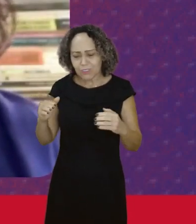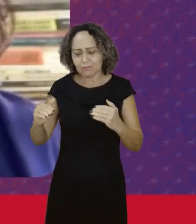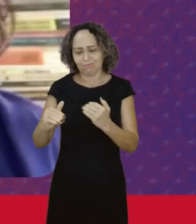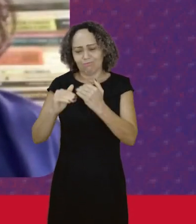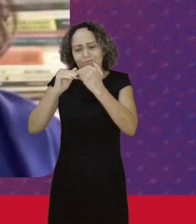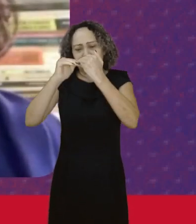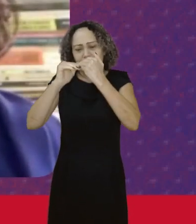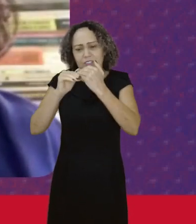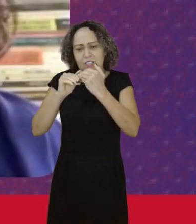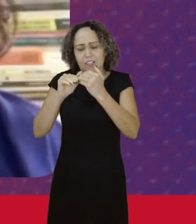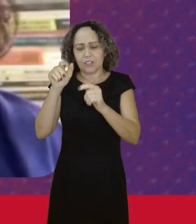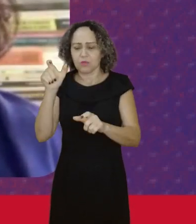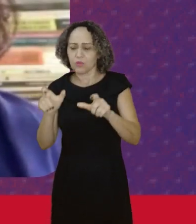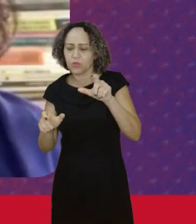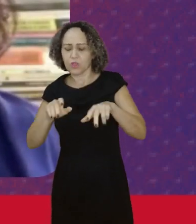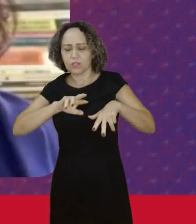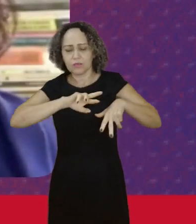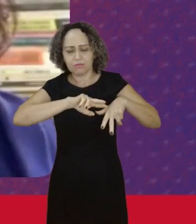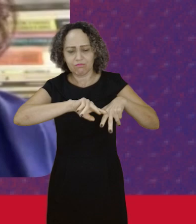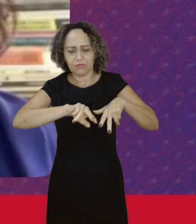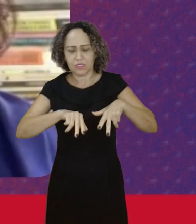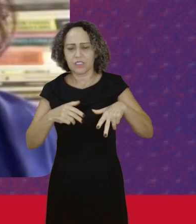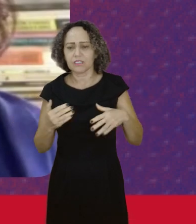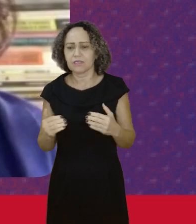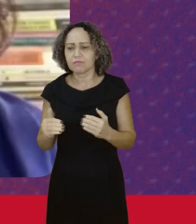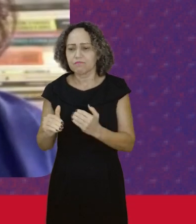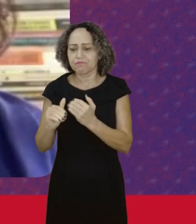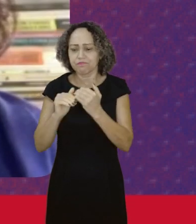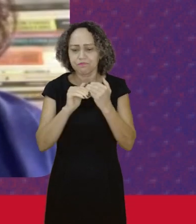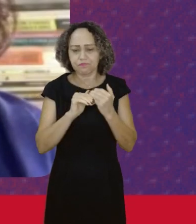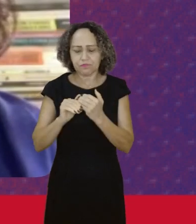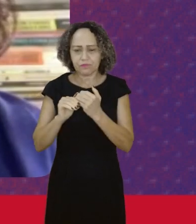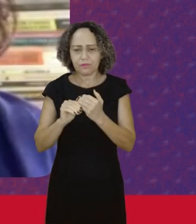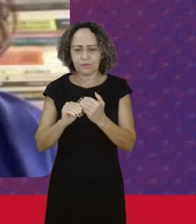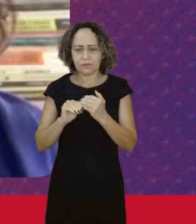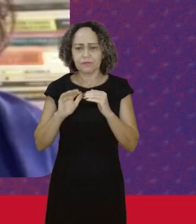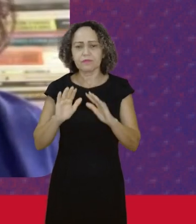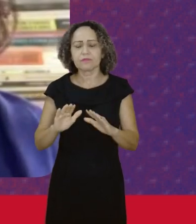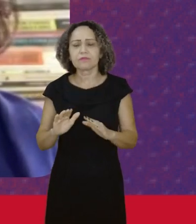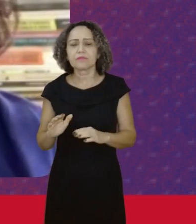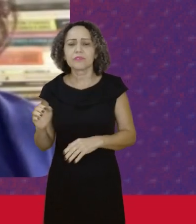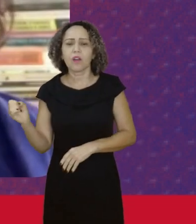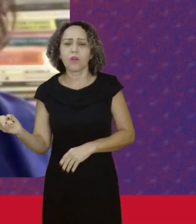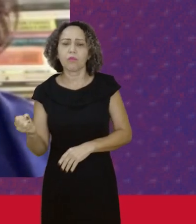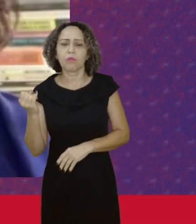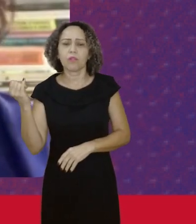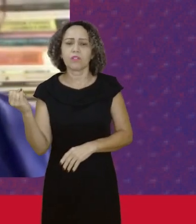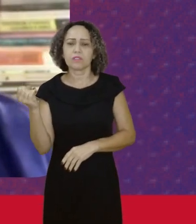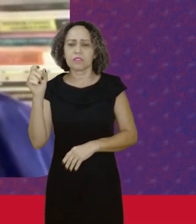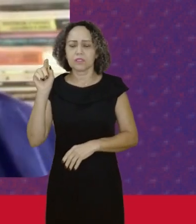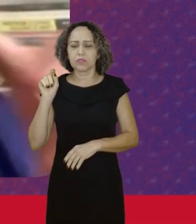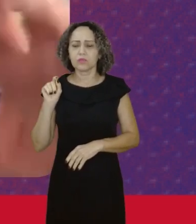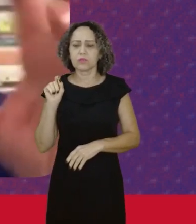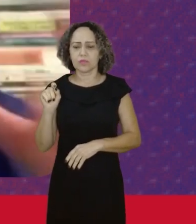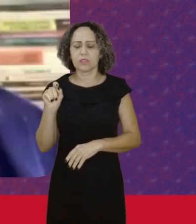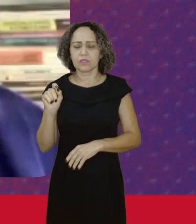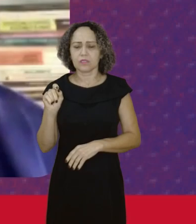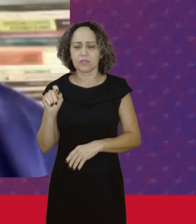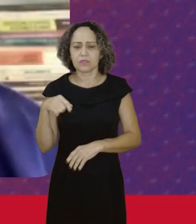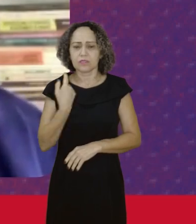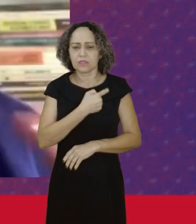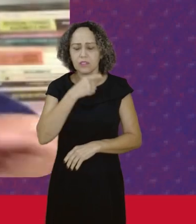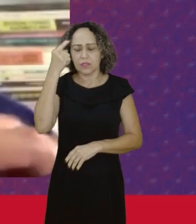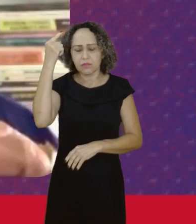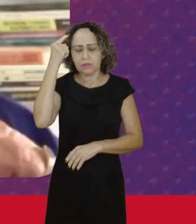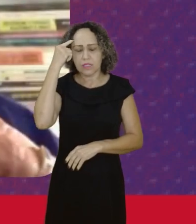Bem, é muito importante que nós